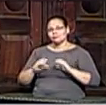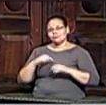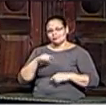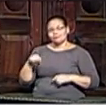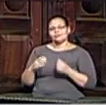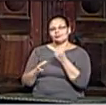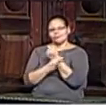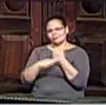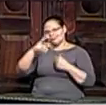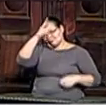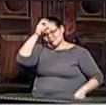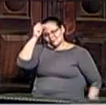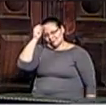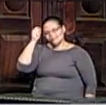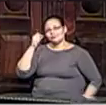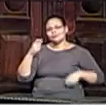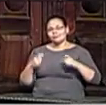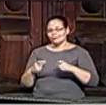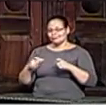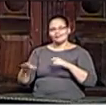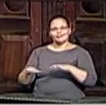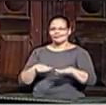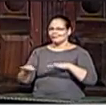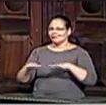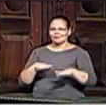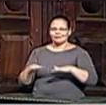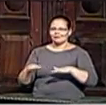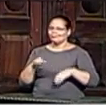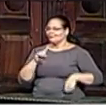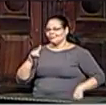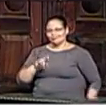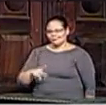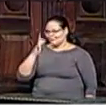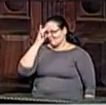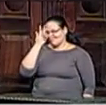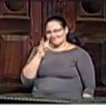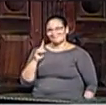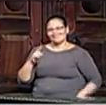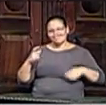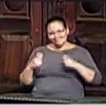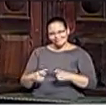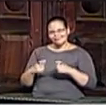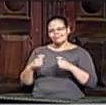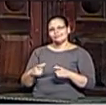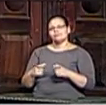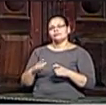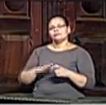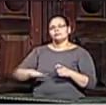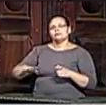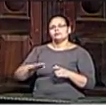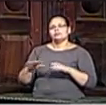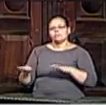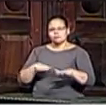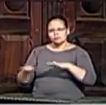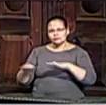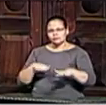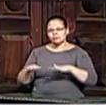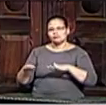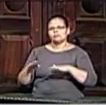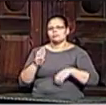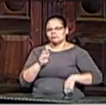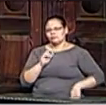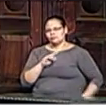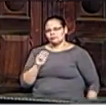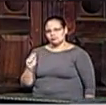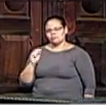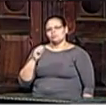da segurança pública. E Jacarepaguá não é fácil, nobres deputados. É uma área que tem quase, Jacarepaguá, Barra Recreio, quase 1 milhão